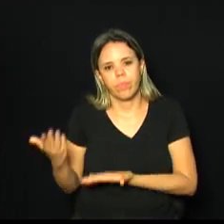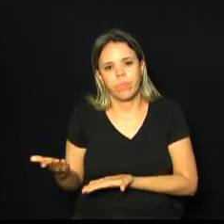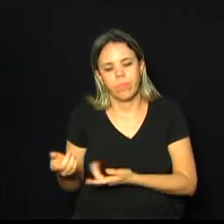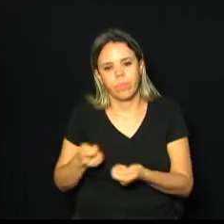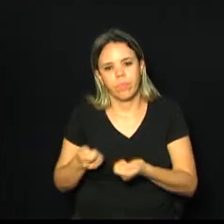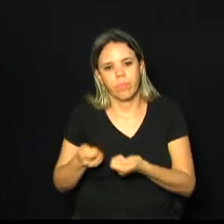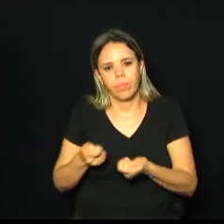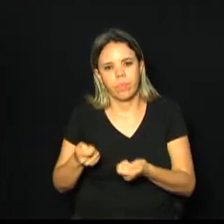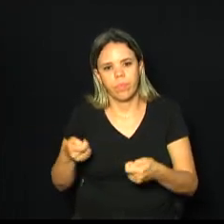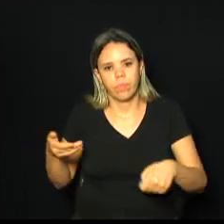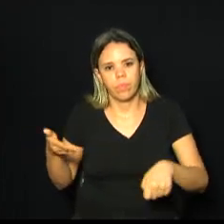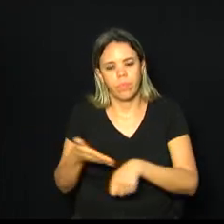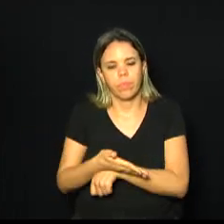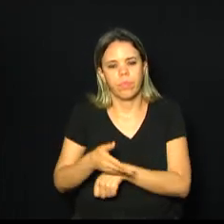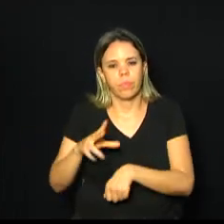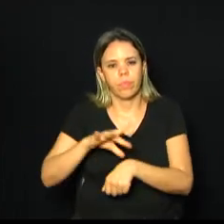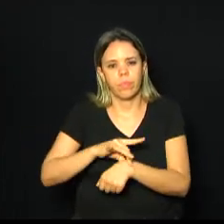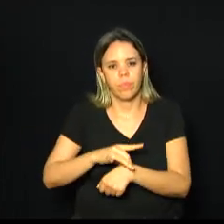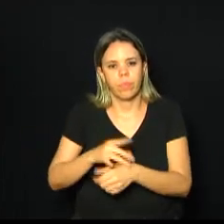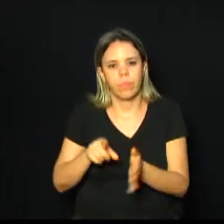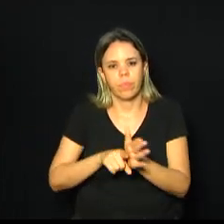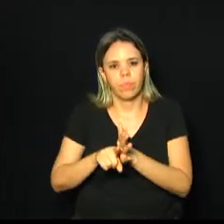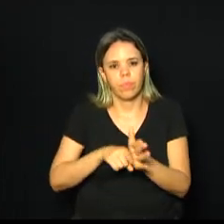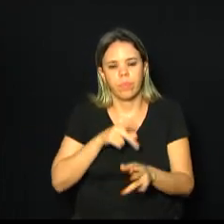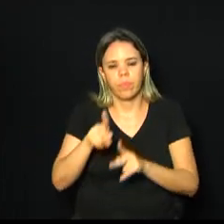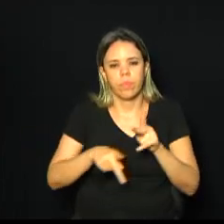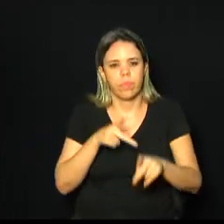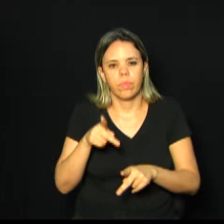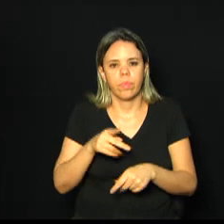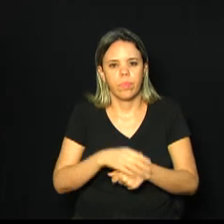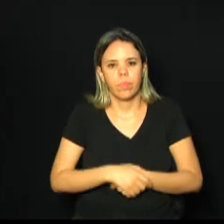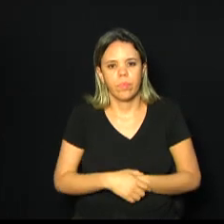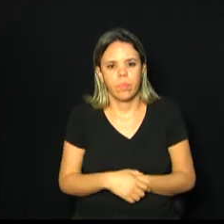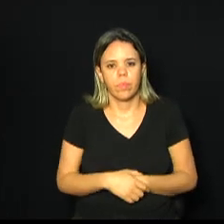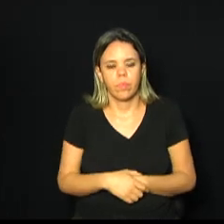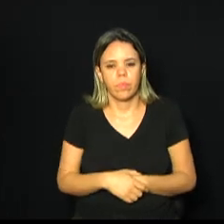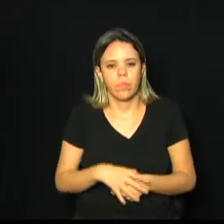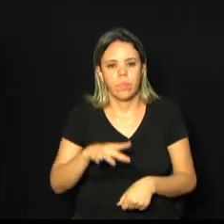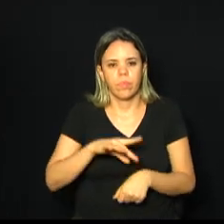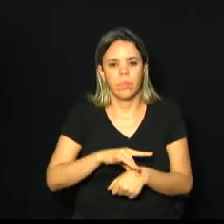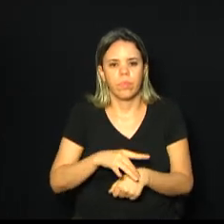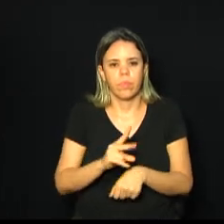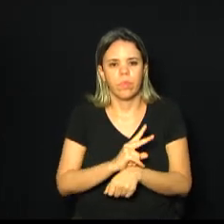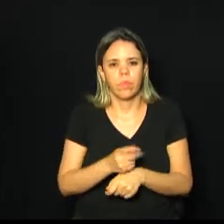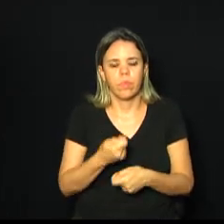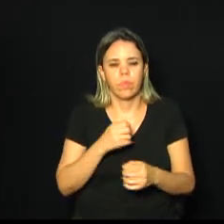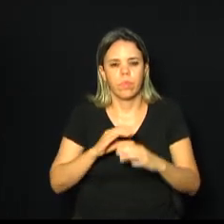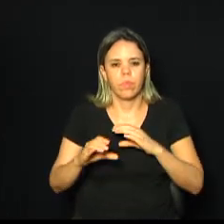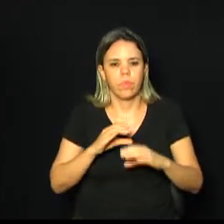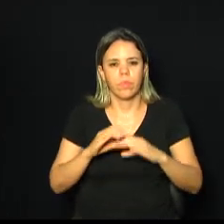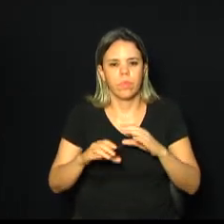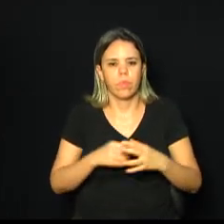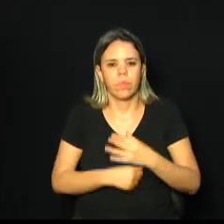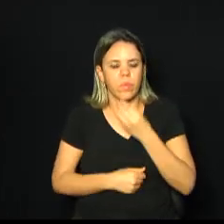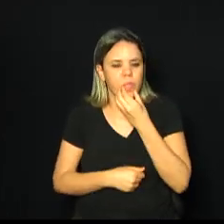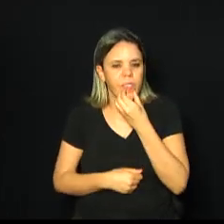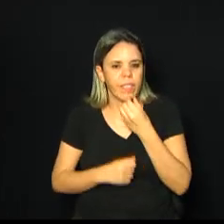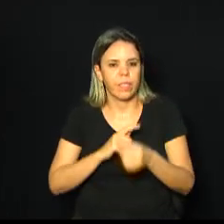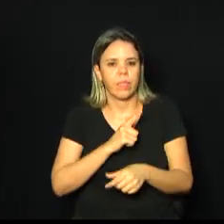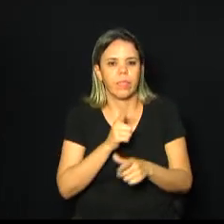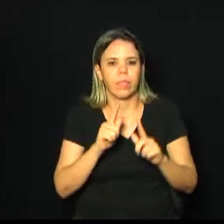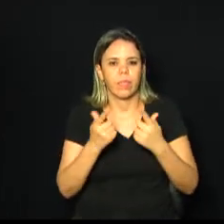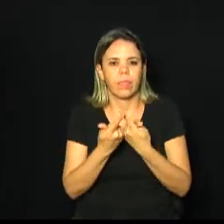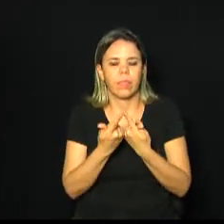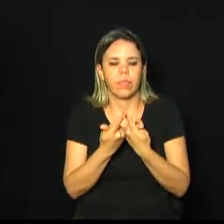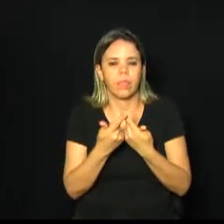de acesso, segurança de dados pessoais armazenados, segurança das comunicações, gerenciamento de